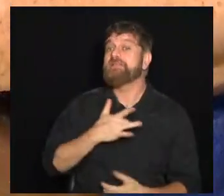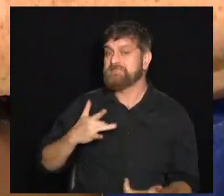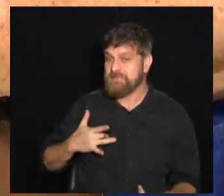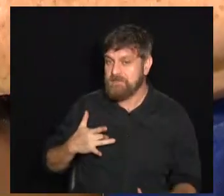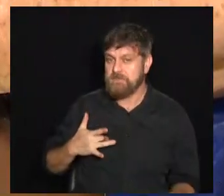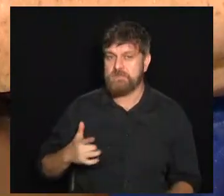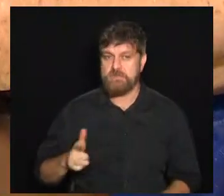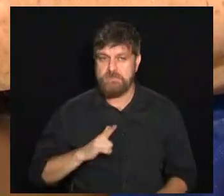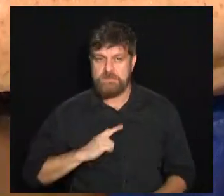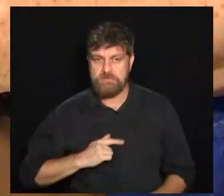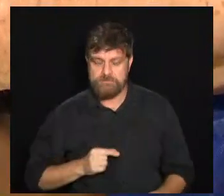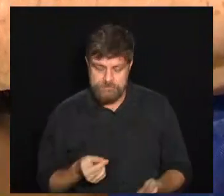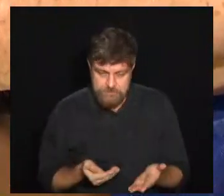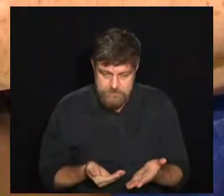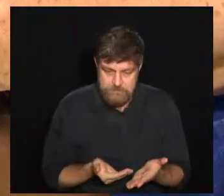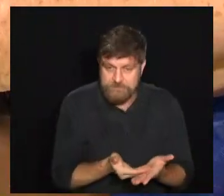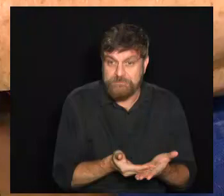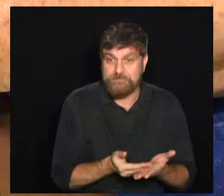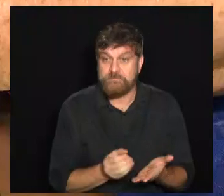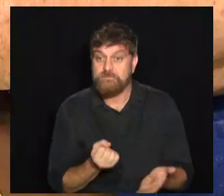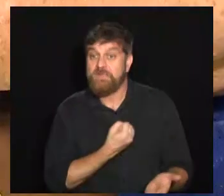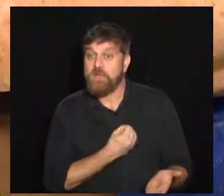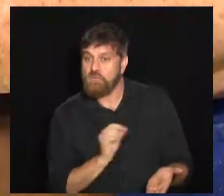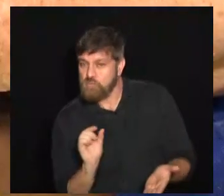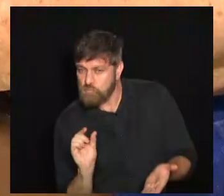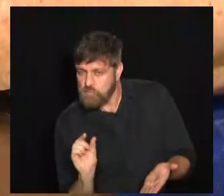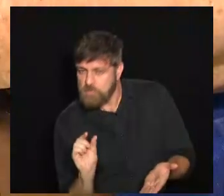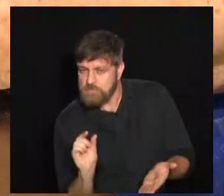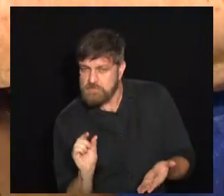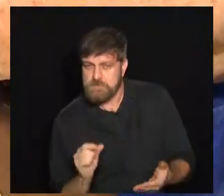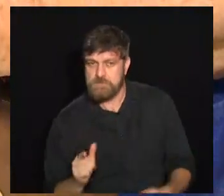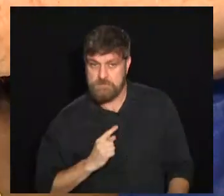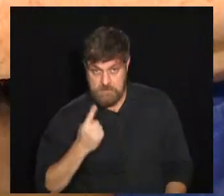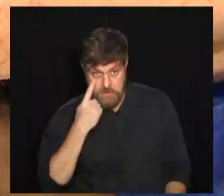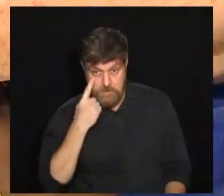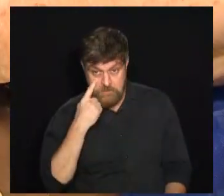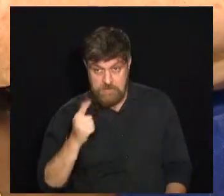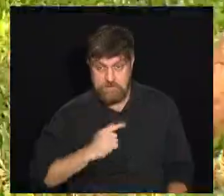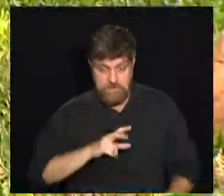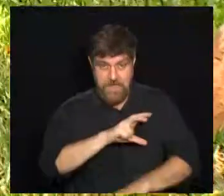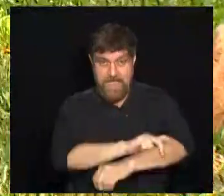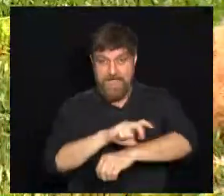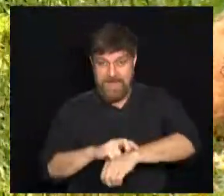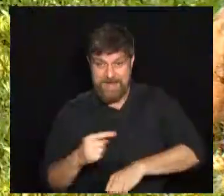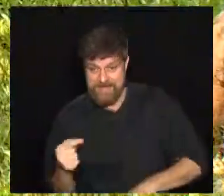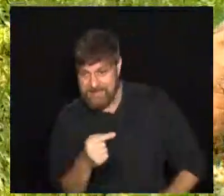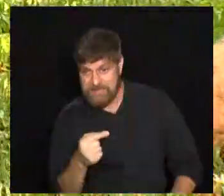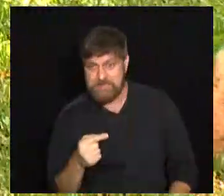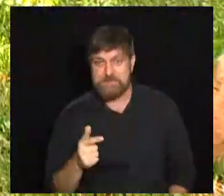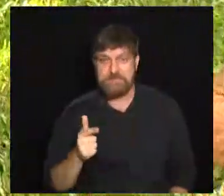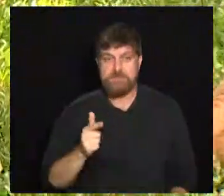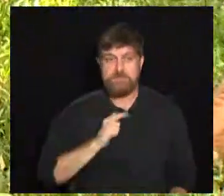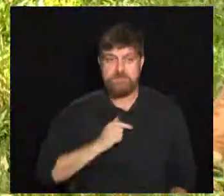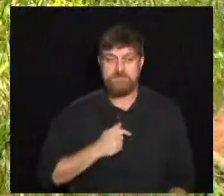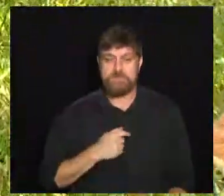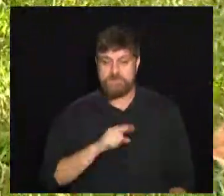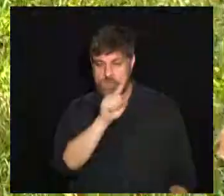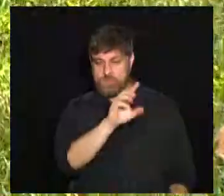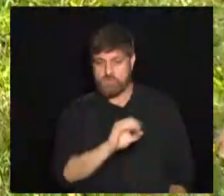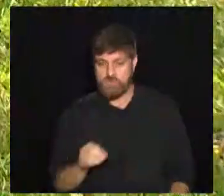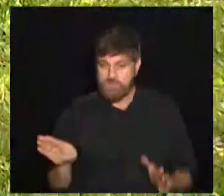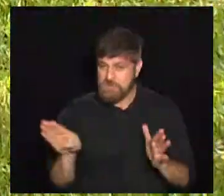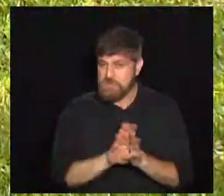vai colocando essa identificação, como vocês viram, com os carcarás. As aves chegam ao zoológico